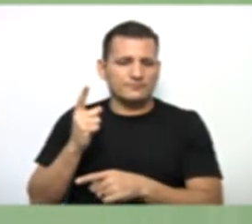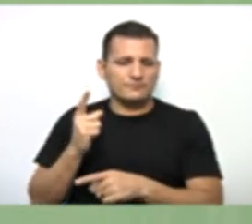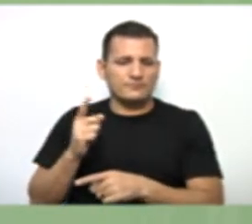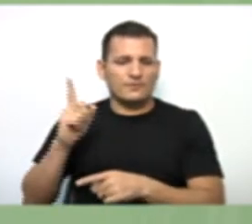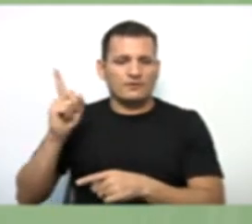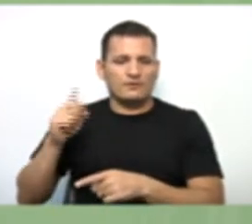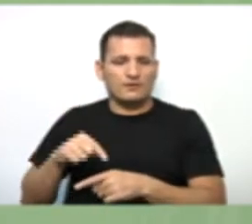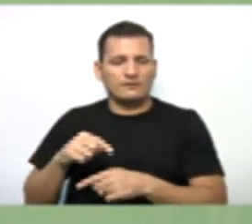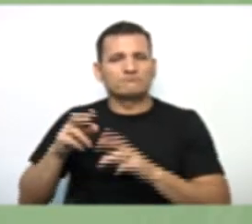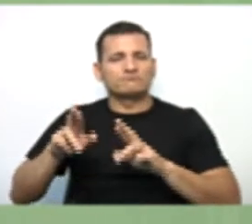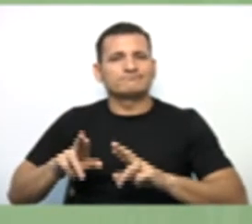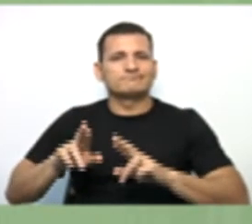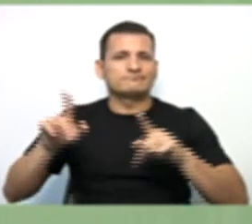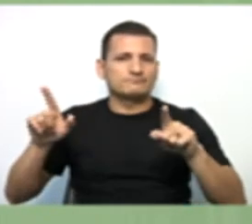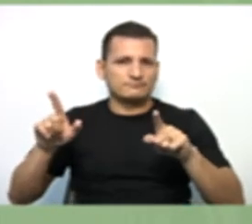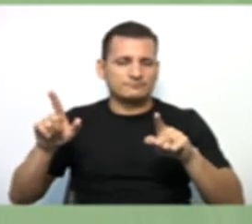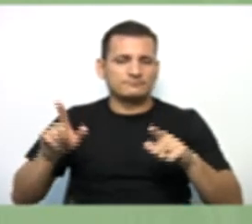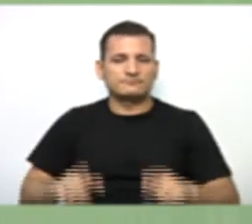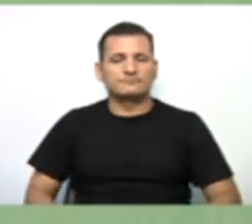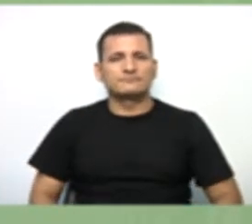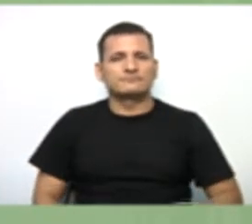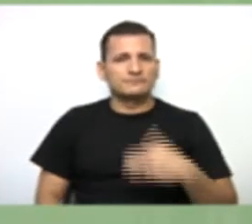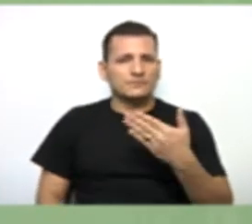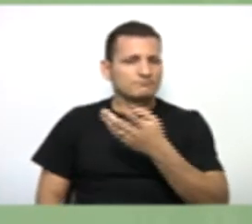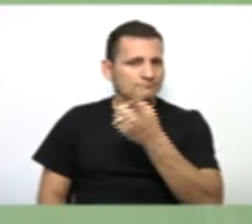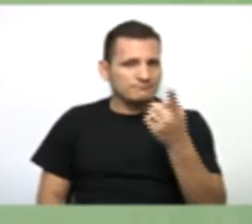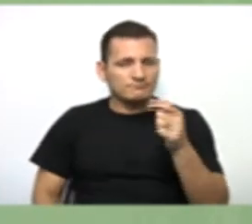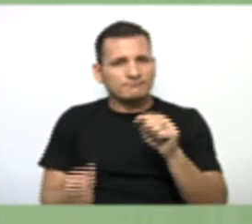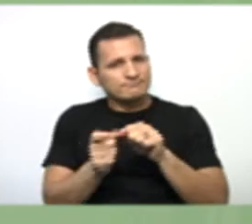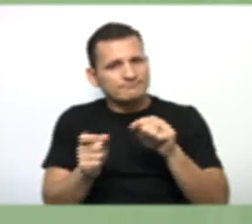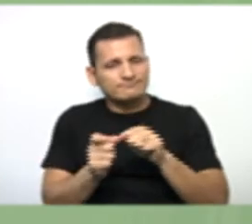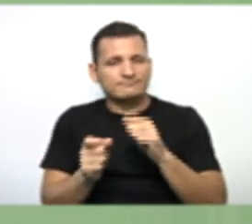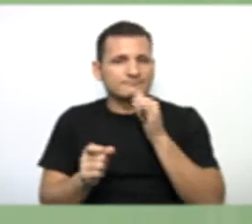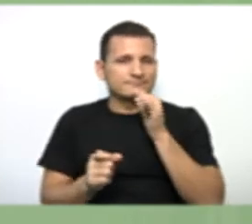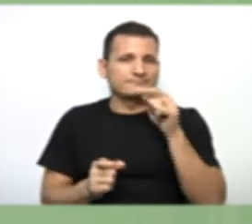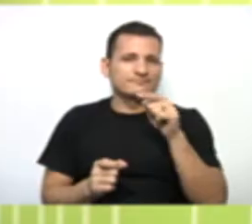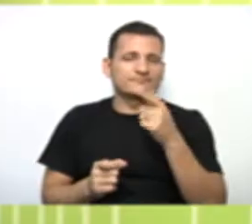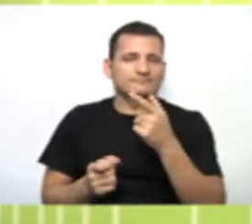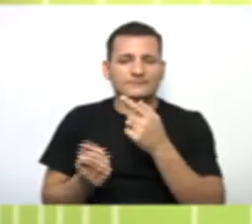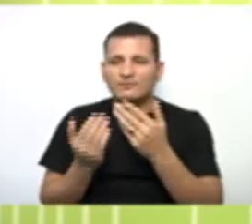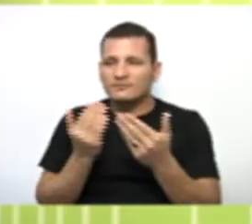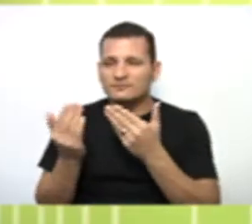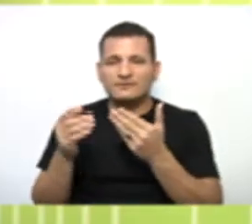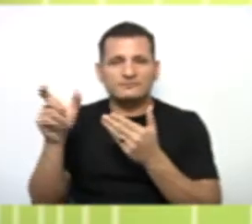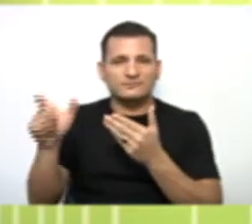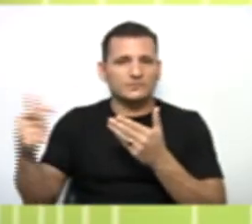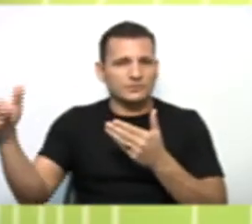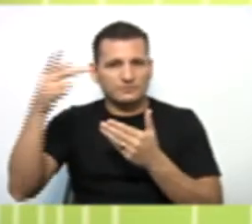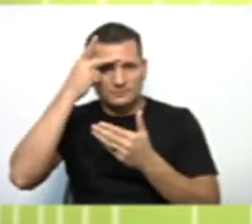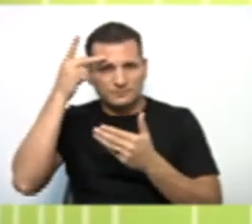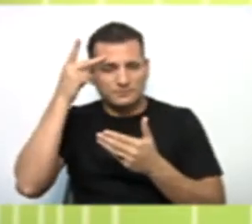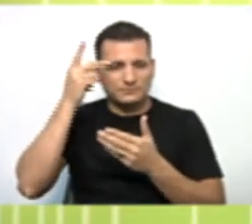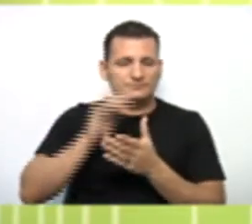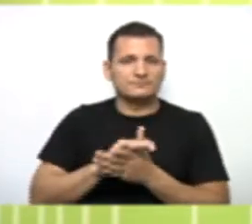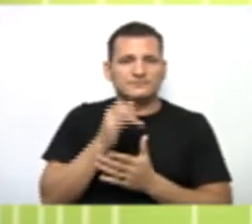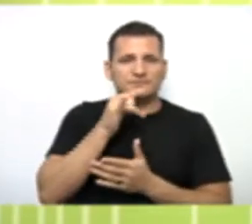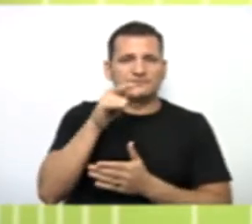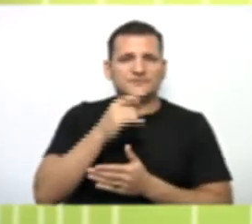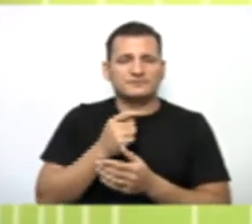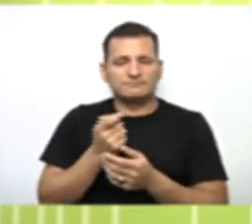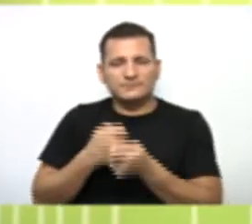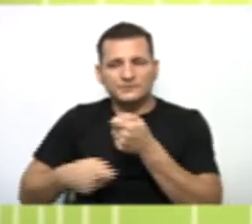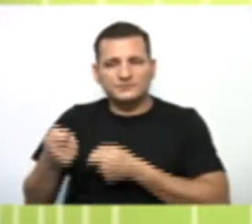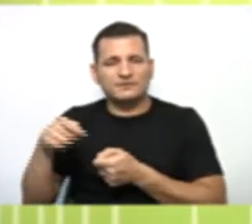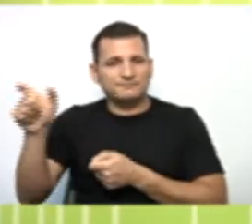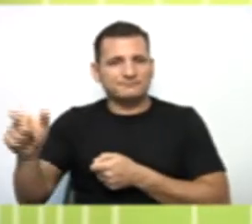é um diferencial. Então faça isso na próxima vez que você for conversar com alguém, na próxima vez que você for negociar com